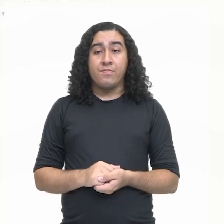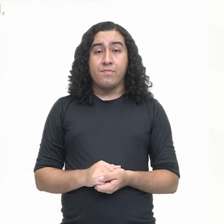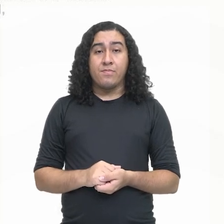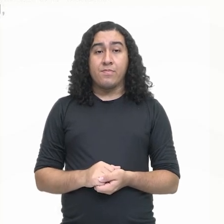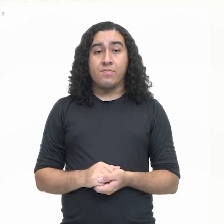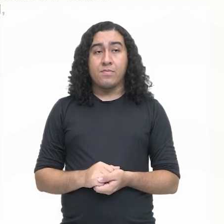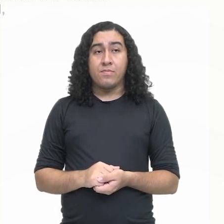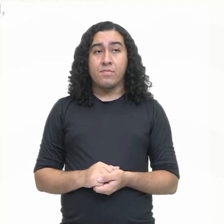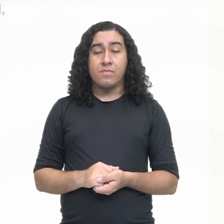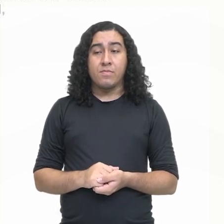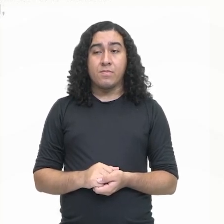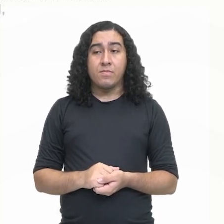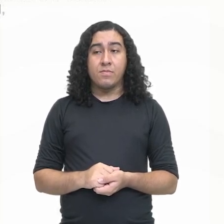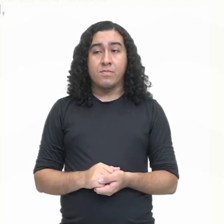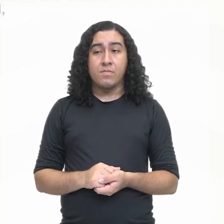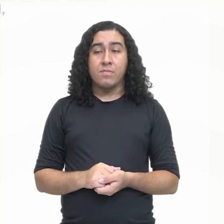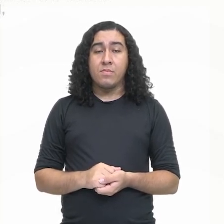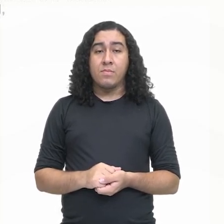foi